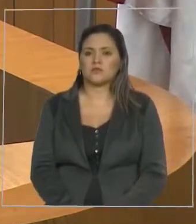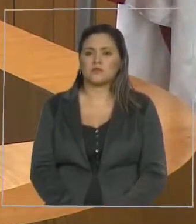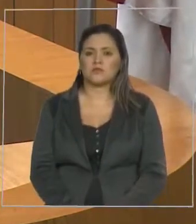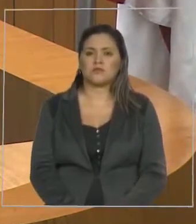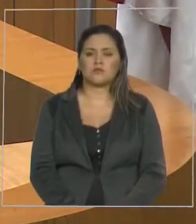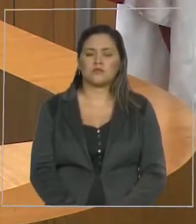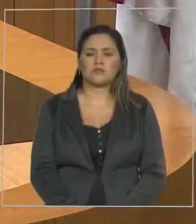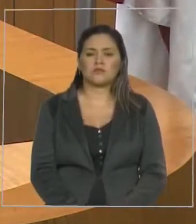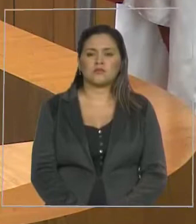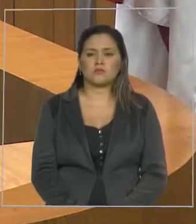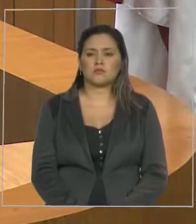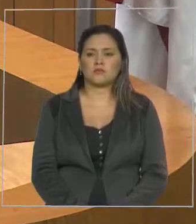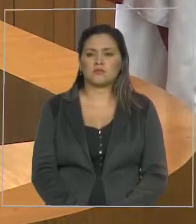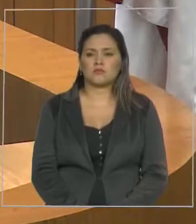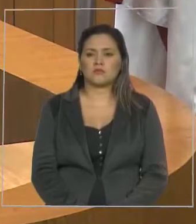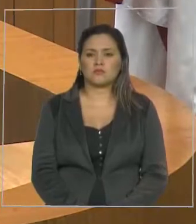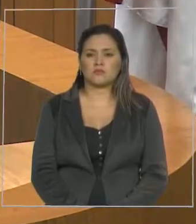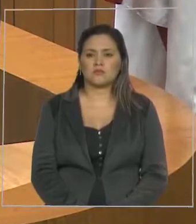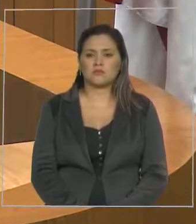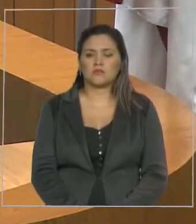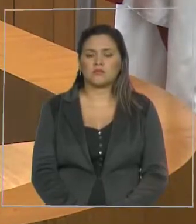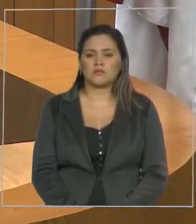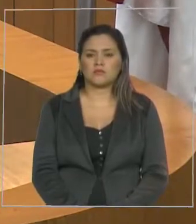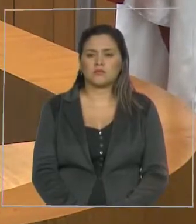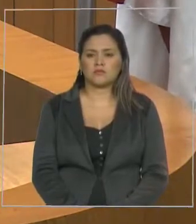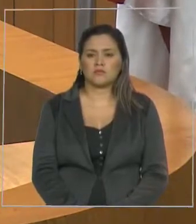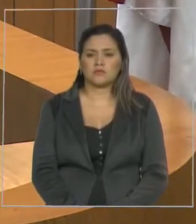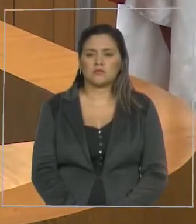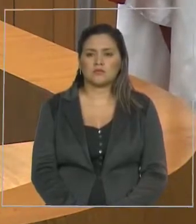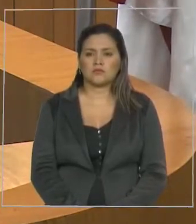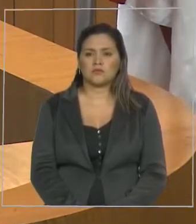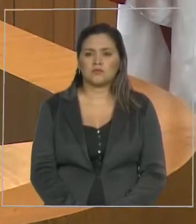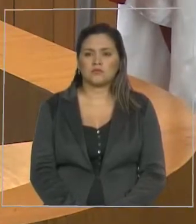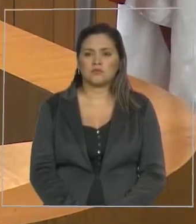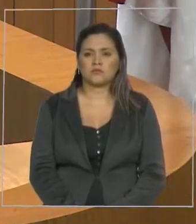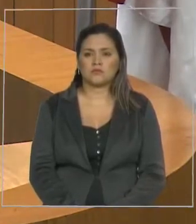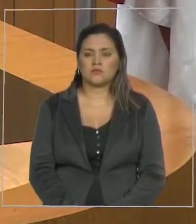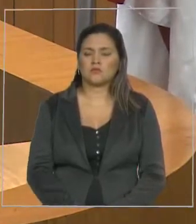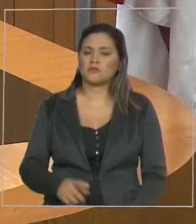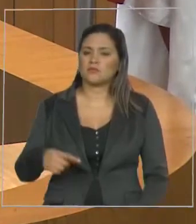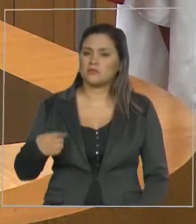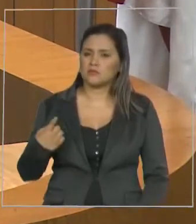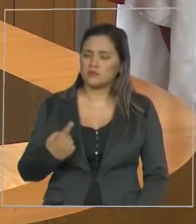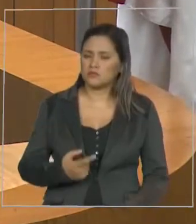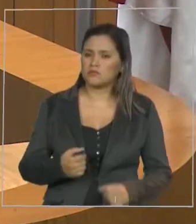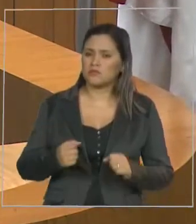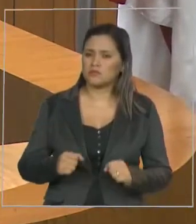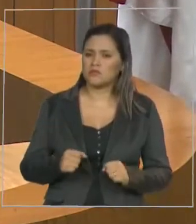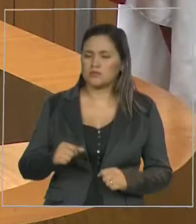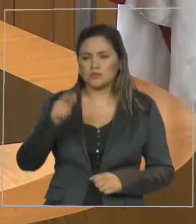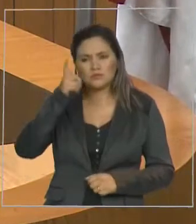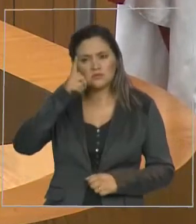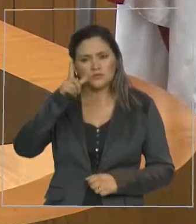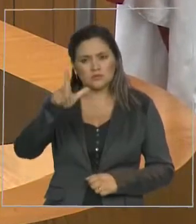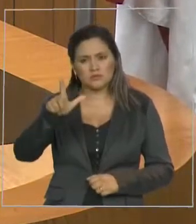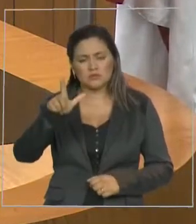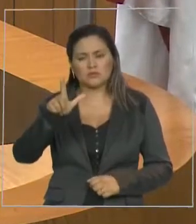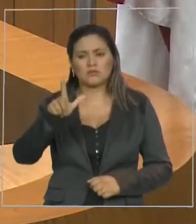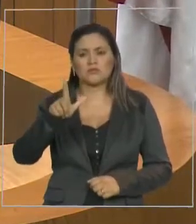da neurocirurgia de urgência, aonde a gente vai ir ali, sem dúvida nenhuma, né, sem dúvida nenhuma,